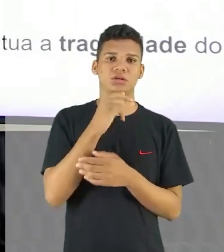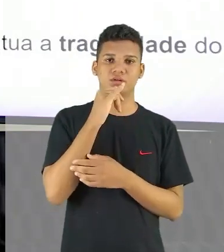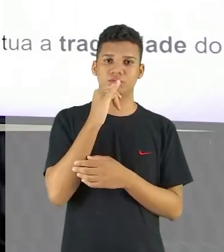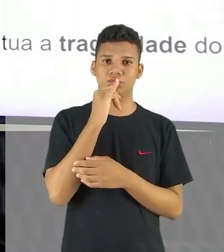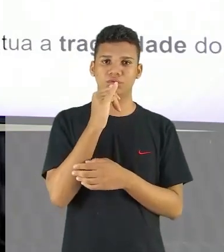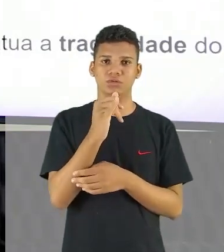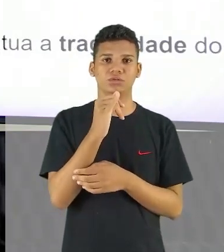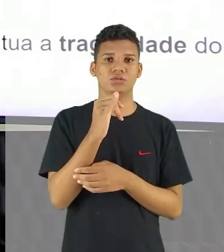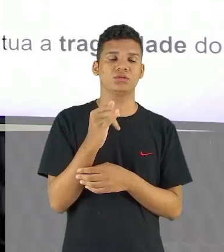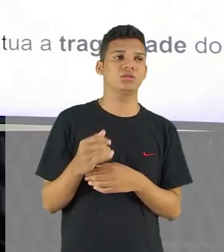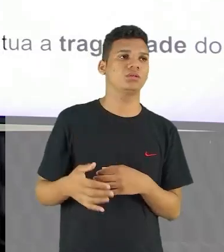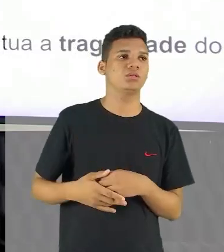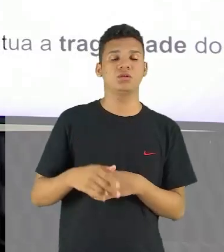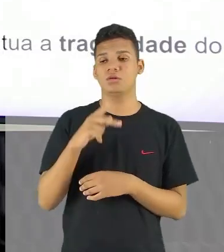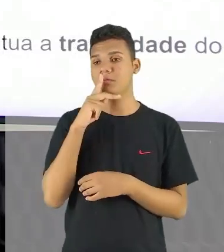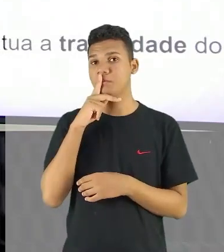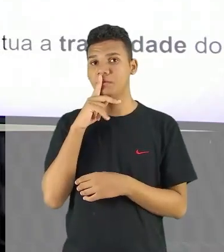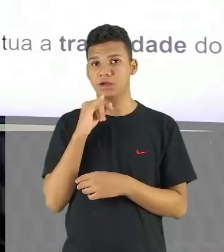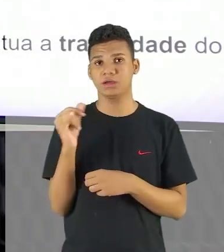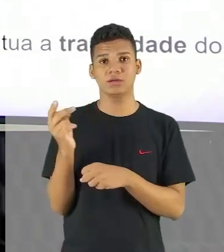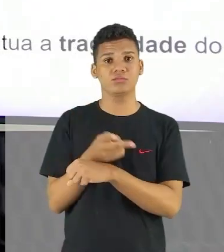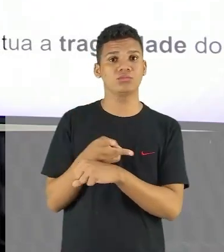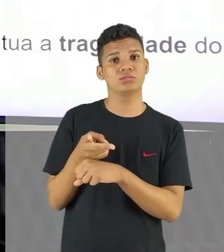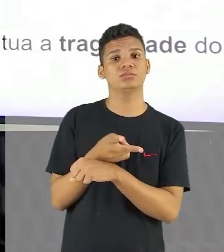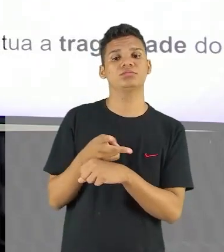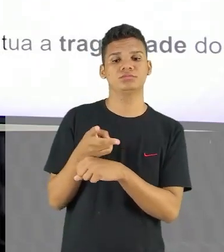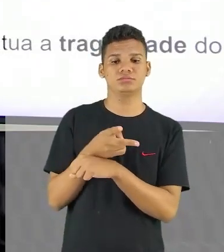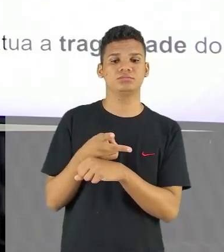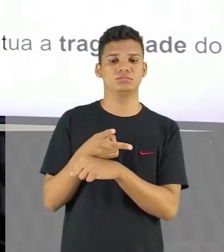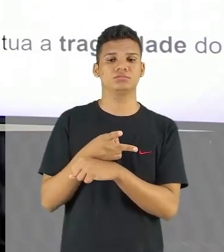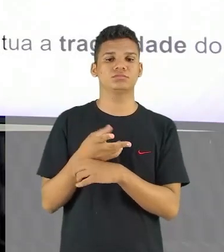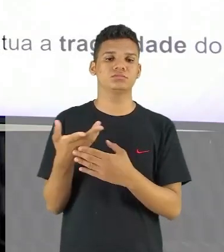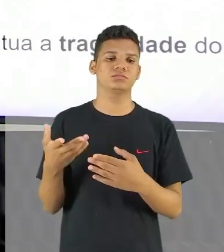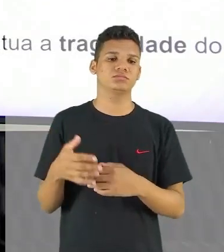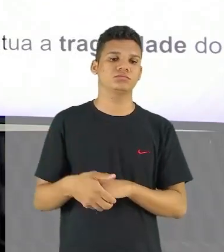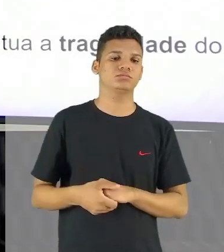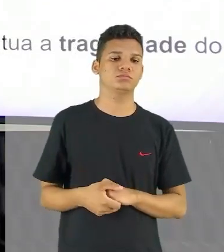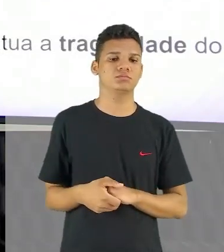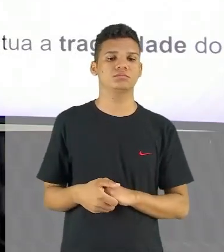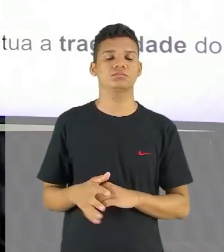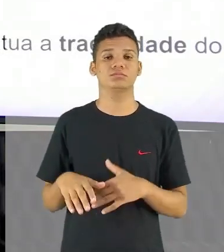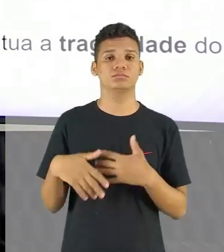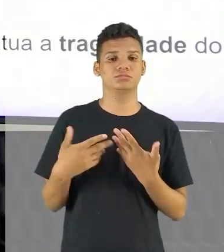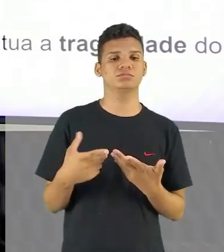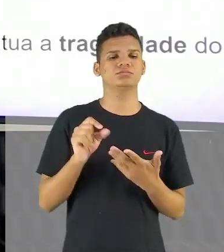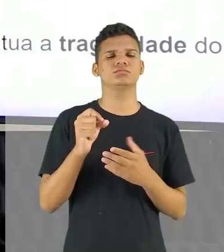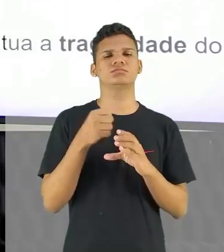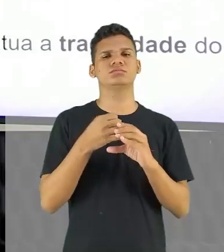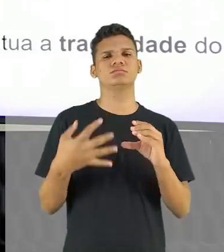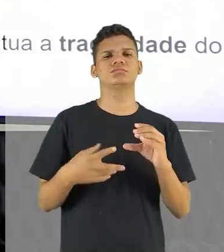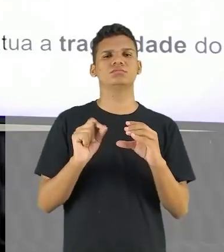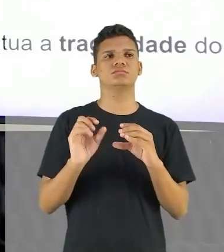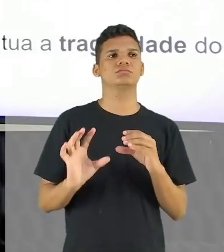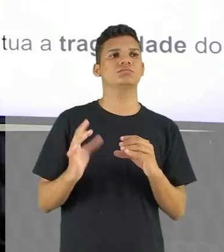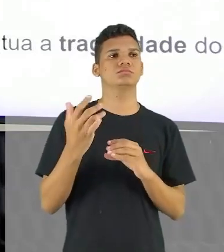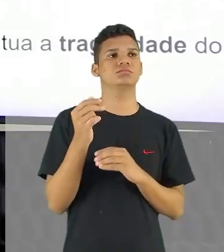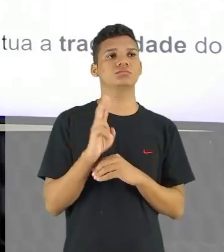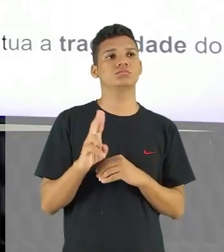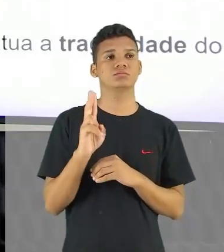caçador. Falei agora de comando da questão, preste atenção, nesse aqui eu tenho que ler mesmo. Essa característica ocorre no uso de